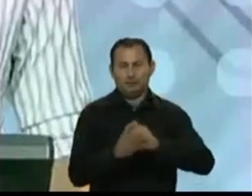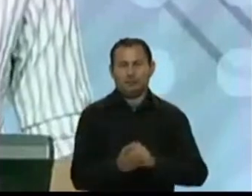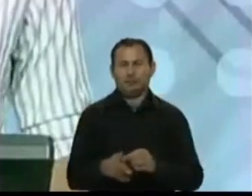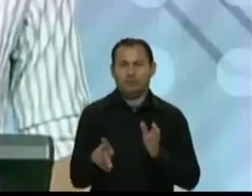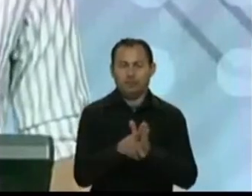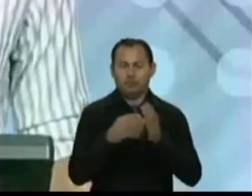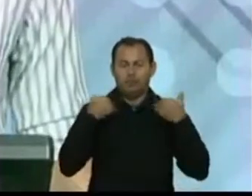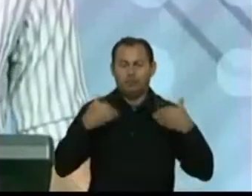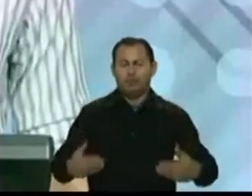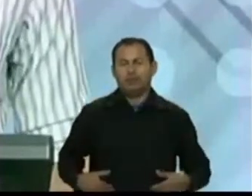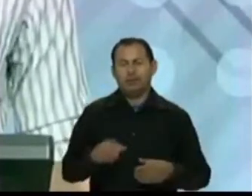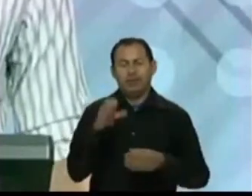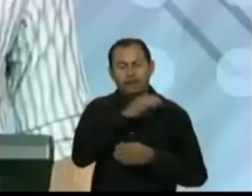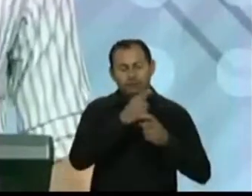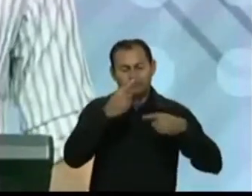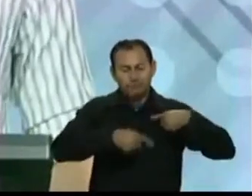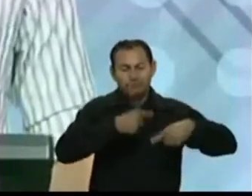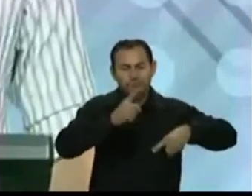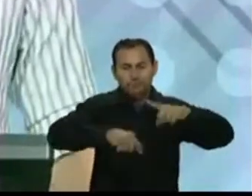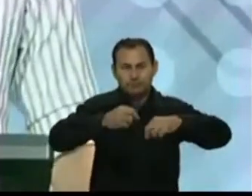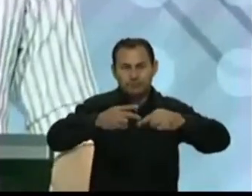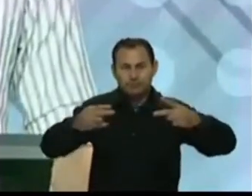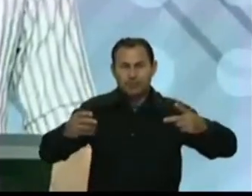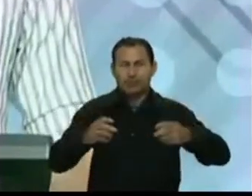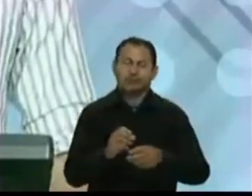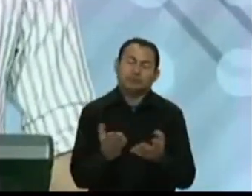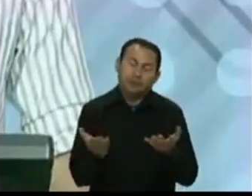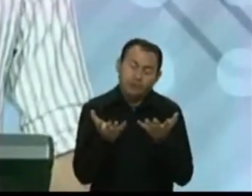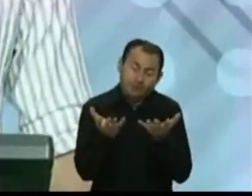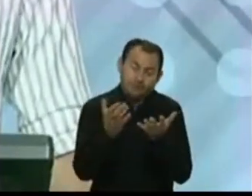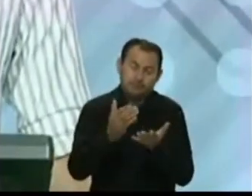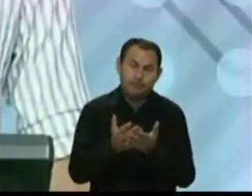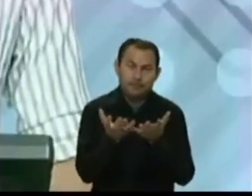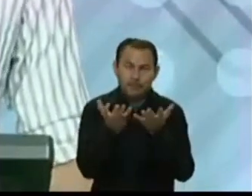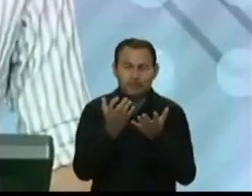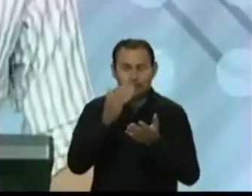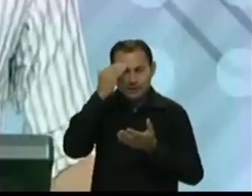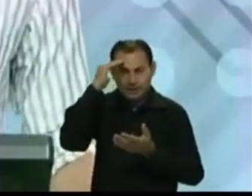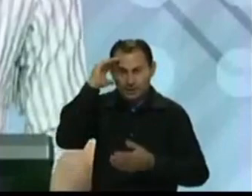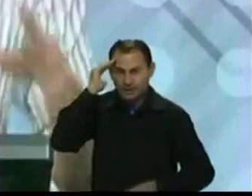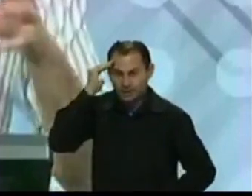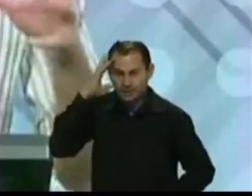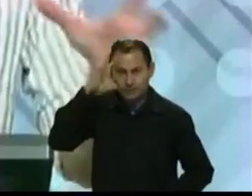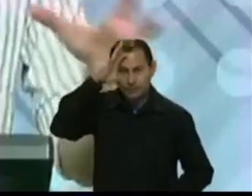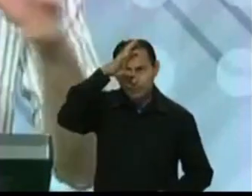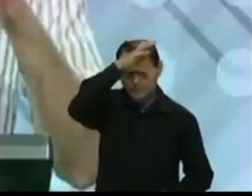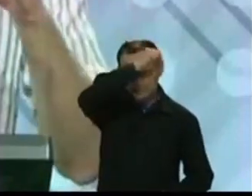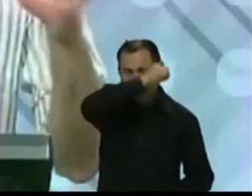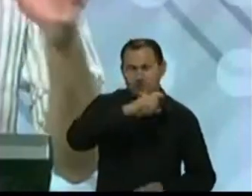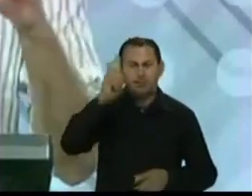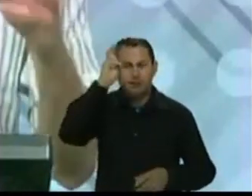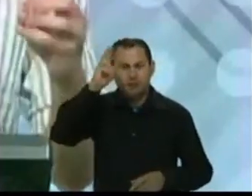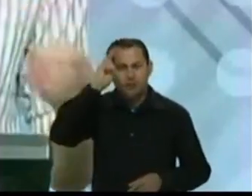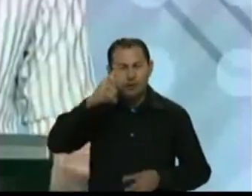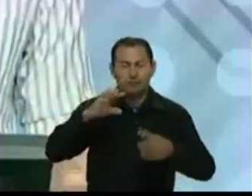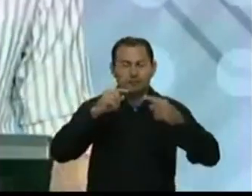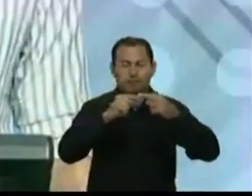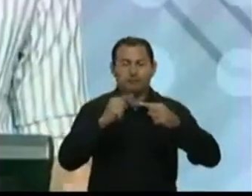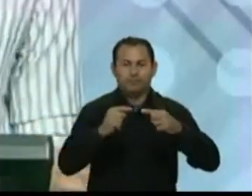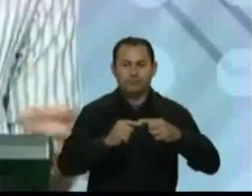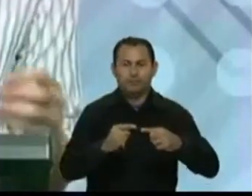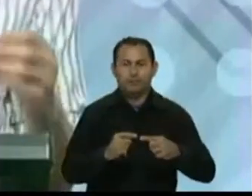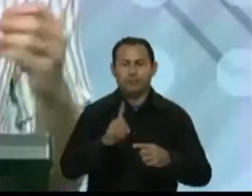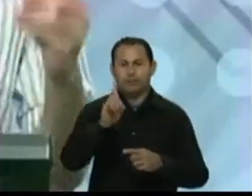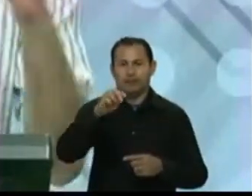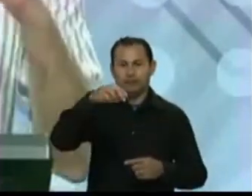nesse tipo nesse material. Espero que você tenha entendido, compreendido essa história ligando